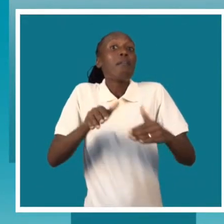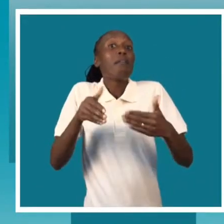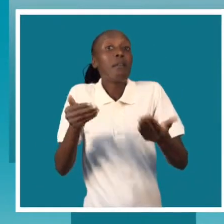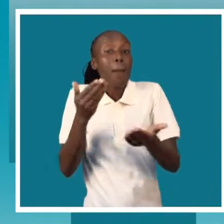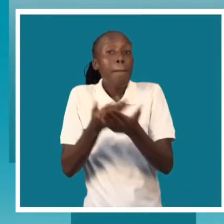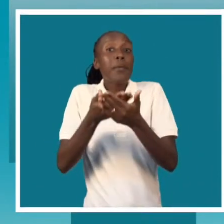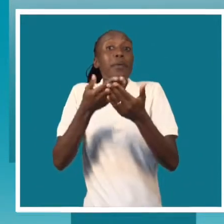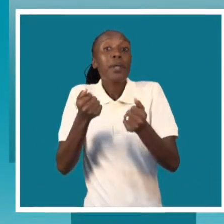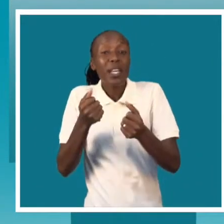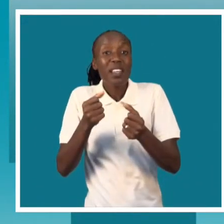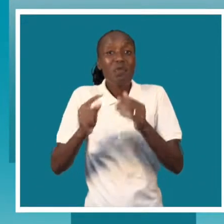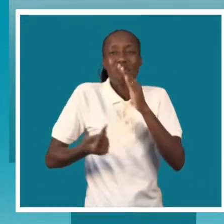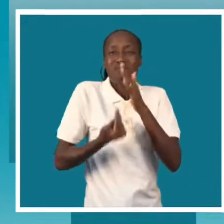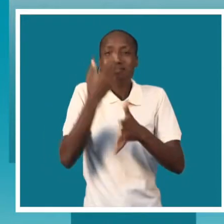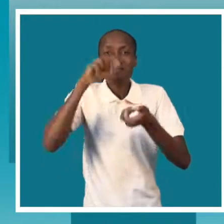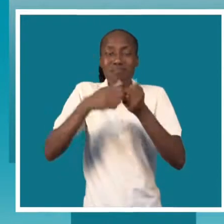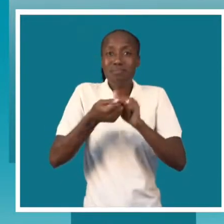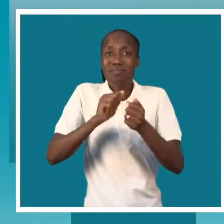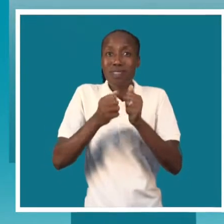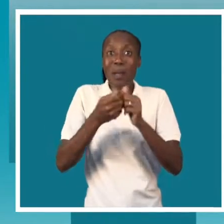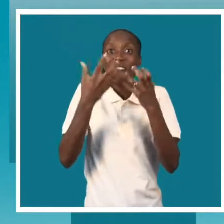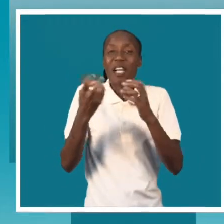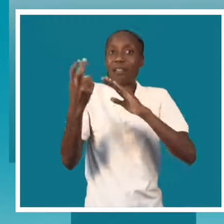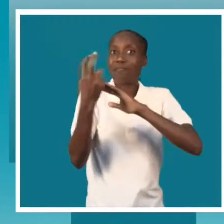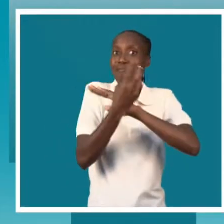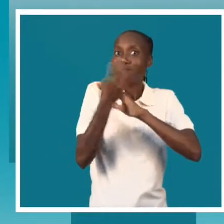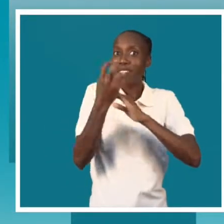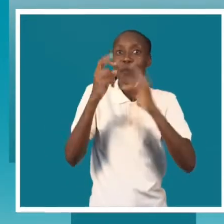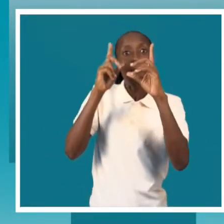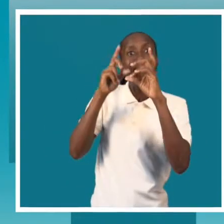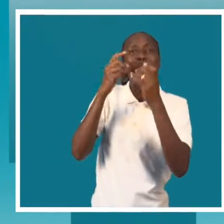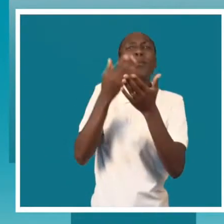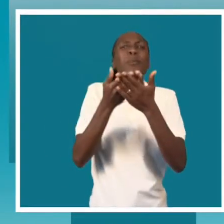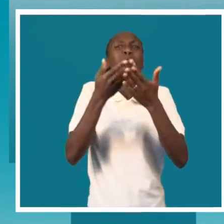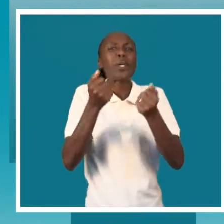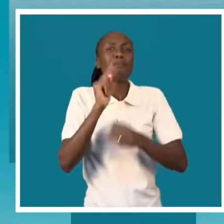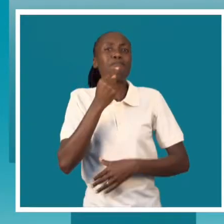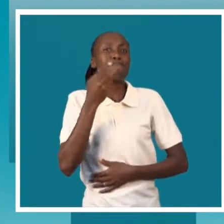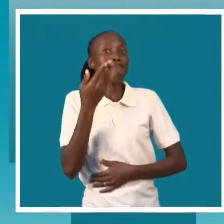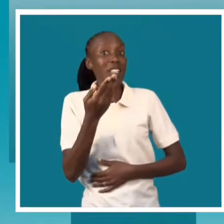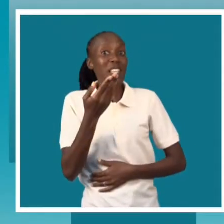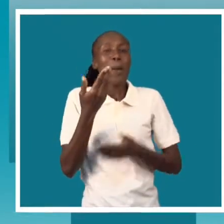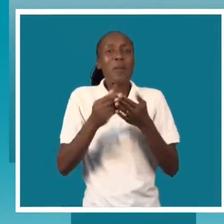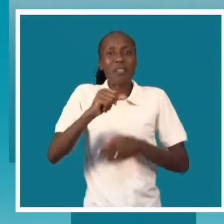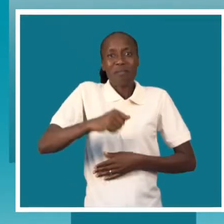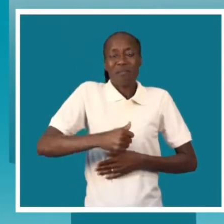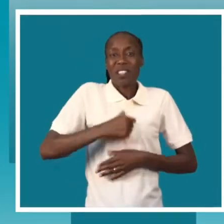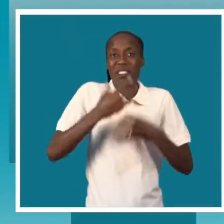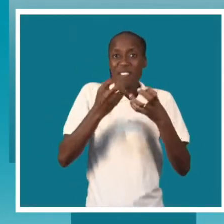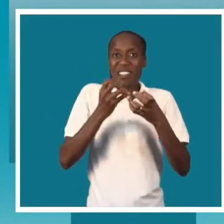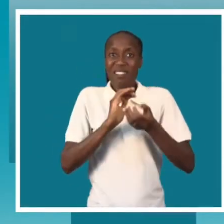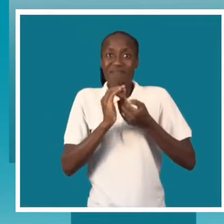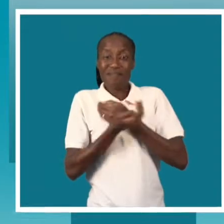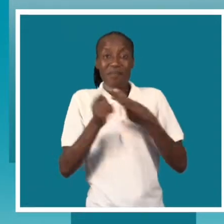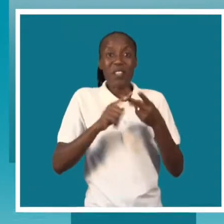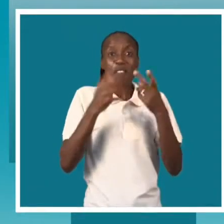Mas, afinal, o que leva as pessoas a desenvolverem-se desejo incontrolável pelas selfies? De insegurança,